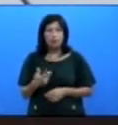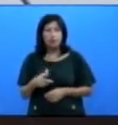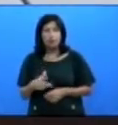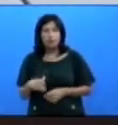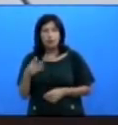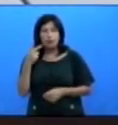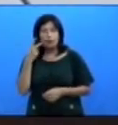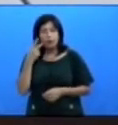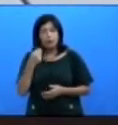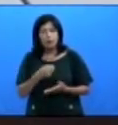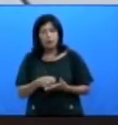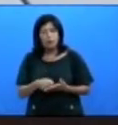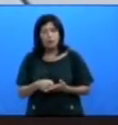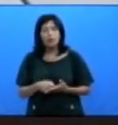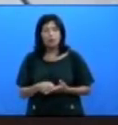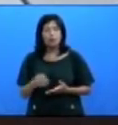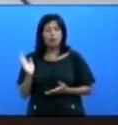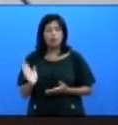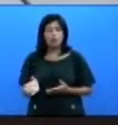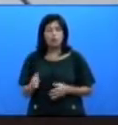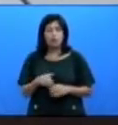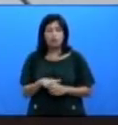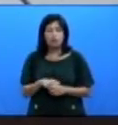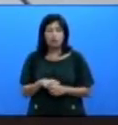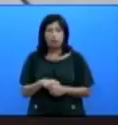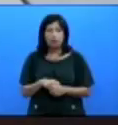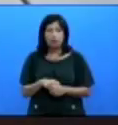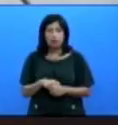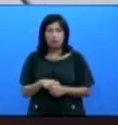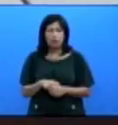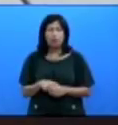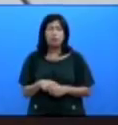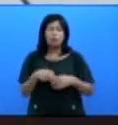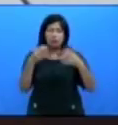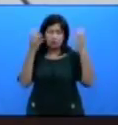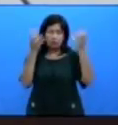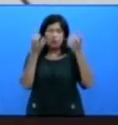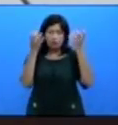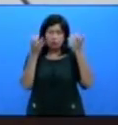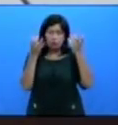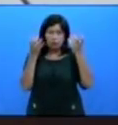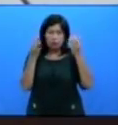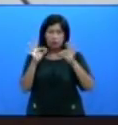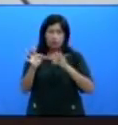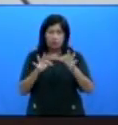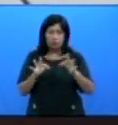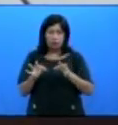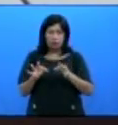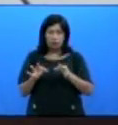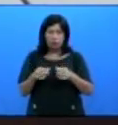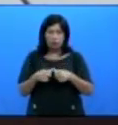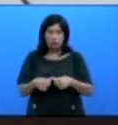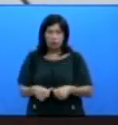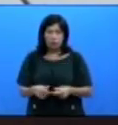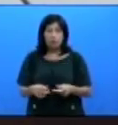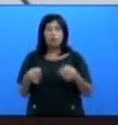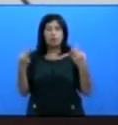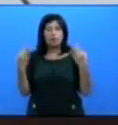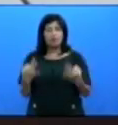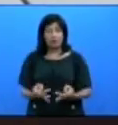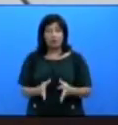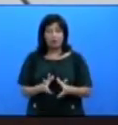vereadores inscritos, está em votação. Os que forem favoráveis, permaneçam como estão.